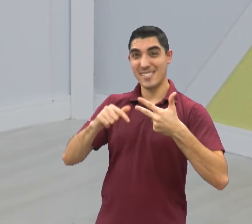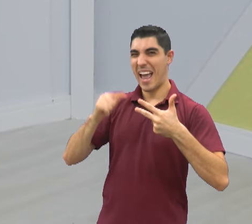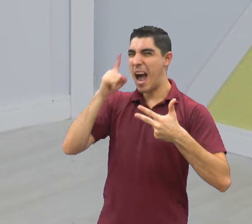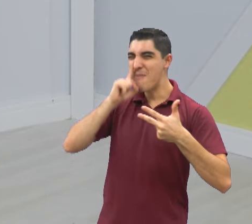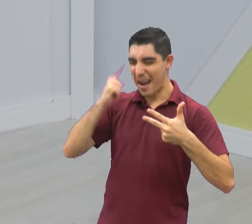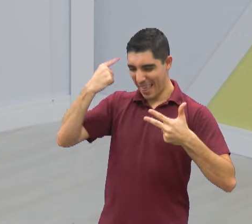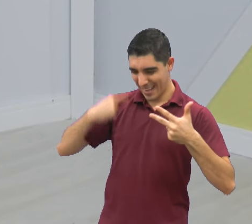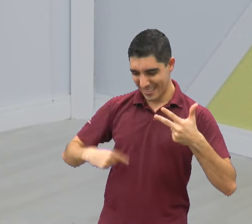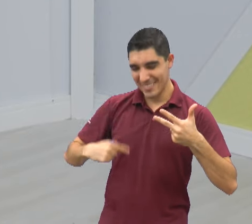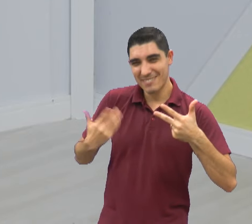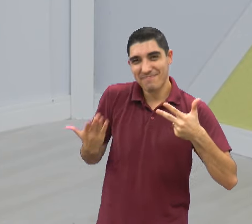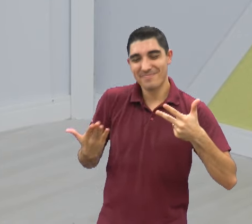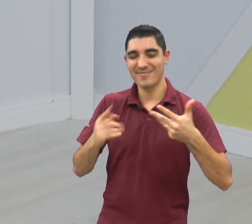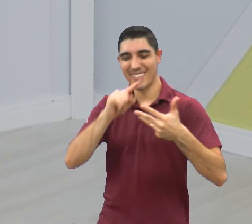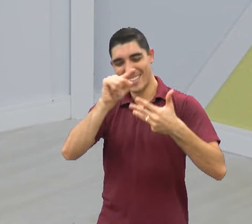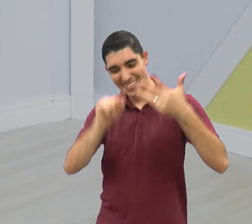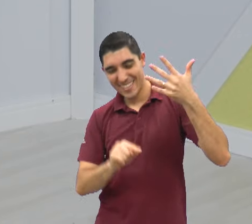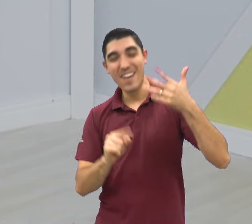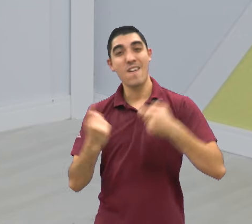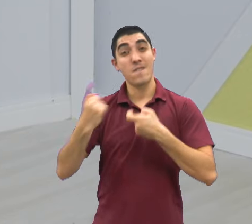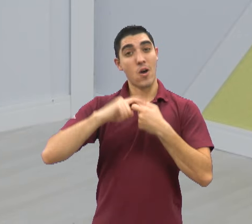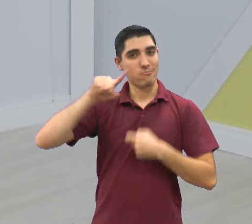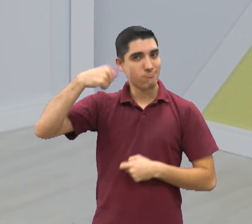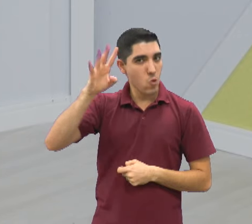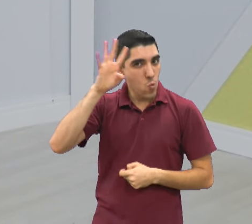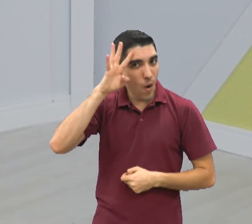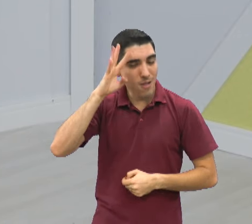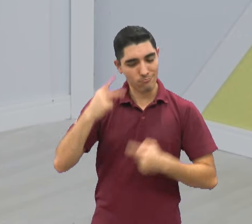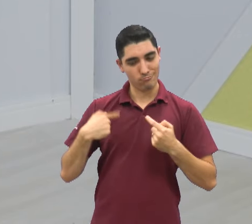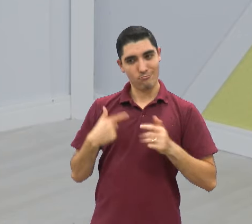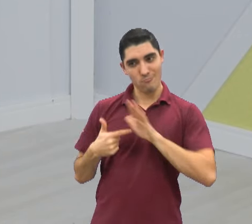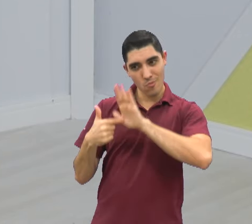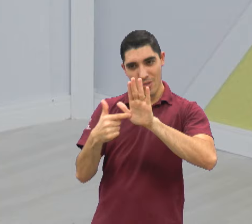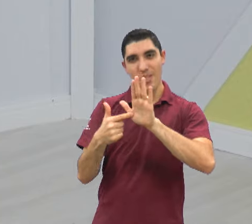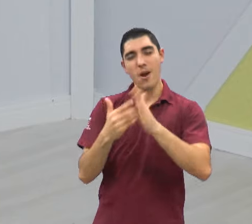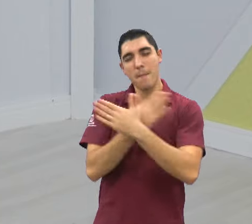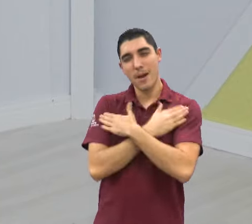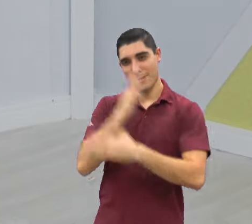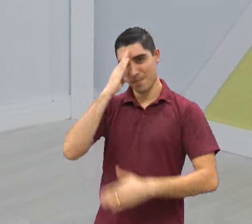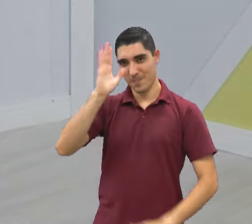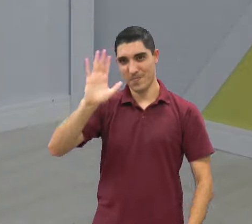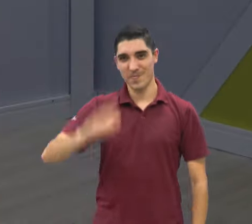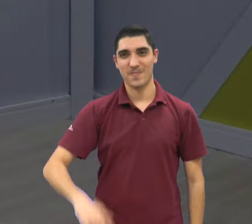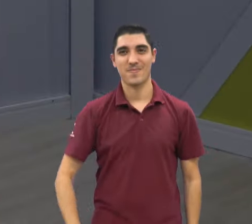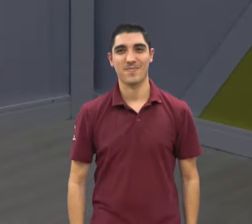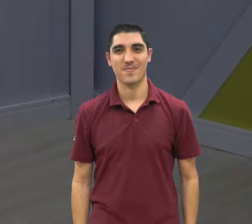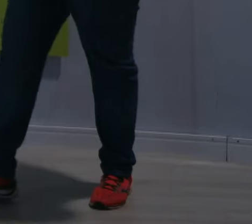gente espera você na próxima quarta-feira. De minha parte, grande abraço. Até lá. Tchau, tchau.